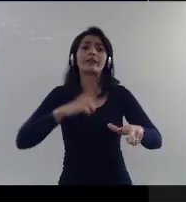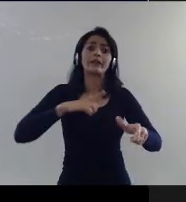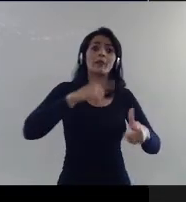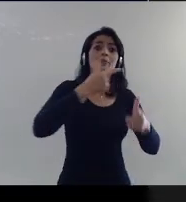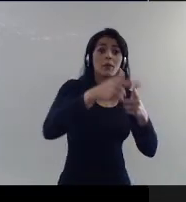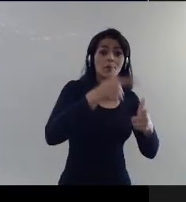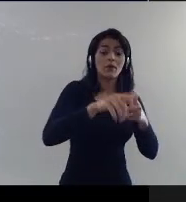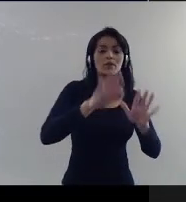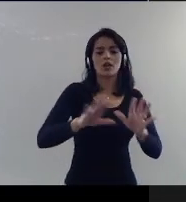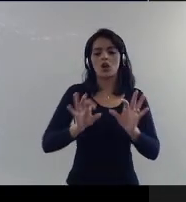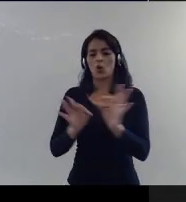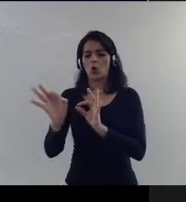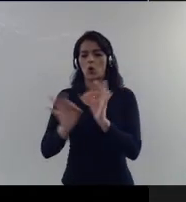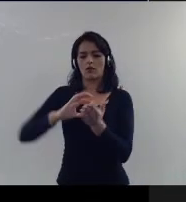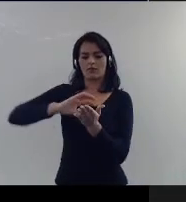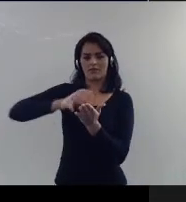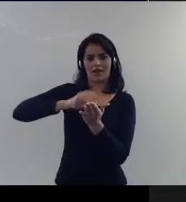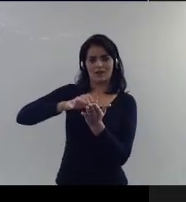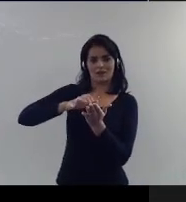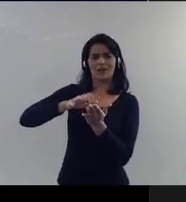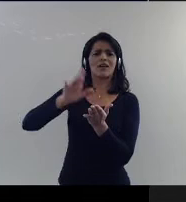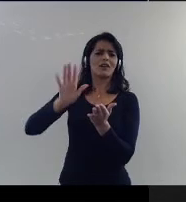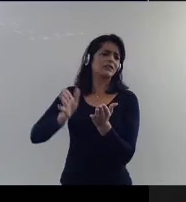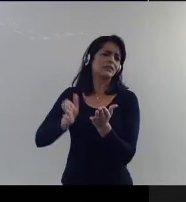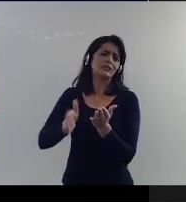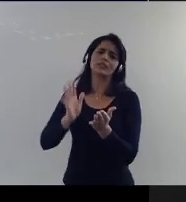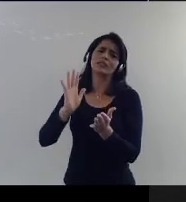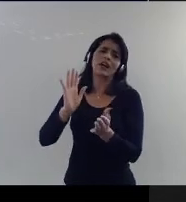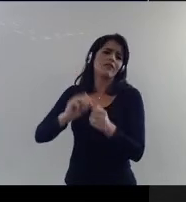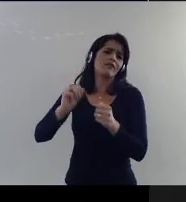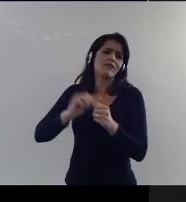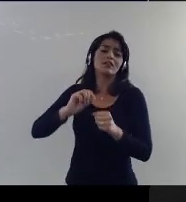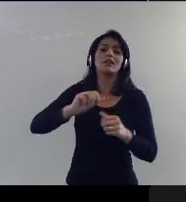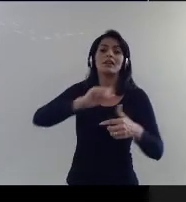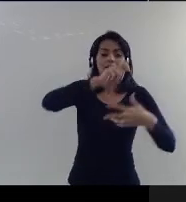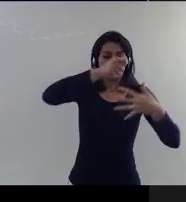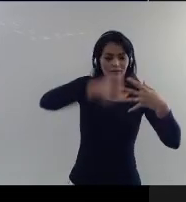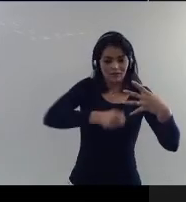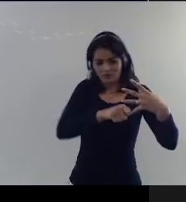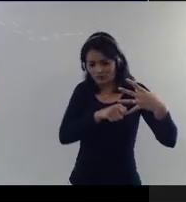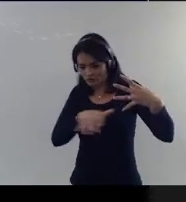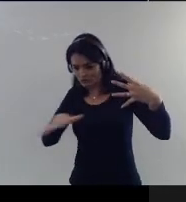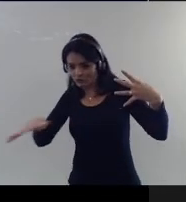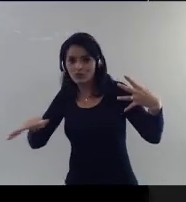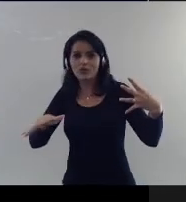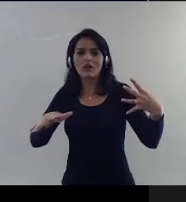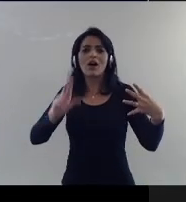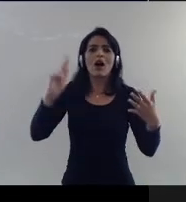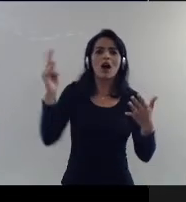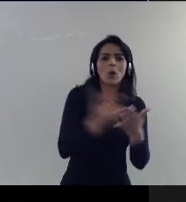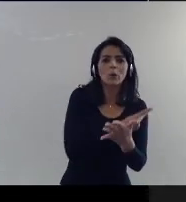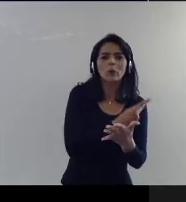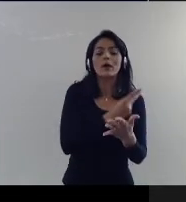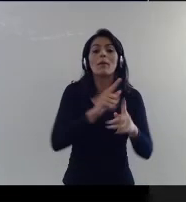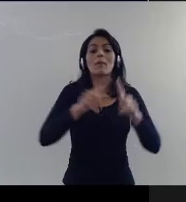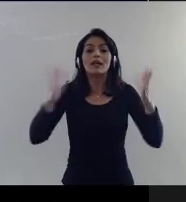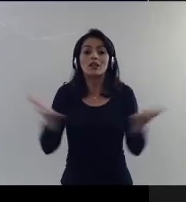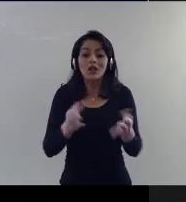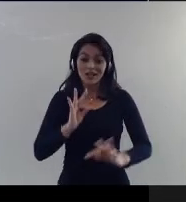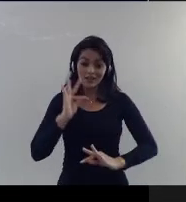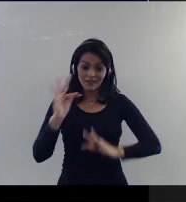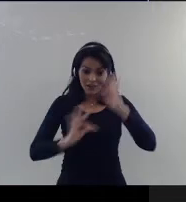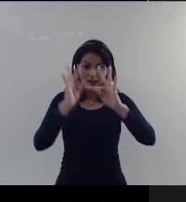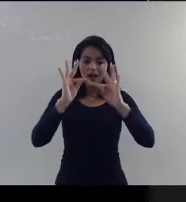a organização de dados. De alguma maneira a gente sempre fez isso, né, foi lá na jurisprudência, na doutrina, no fato, né, mas agora com a tecnologia a gente